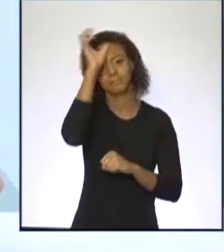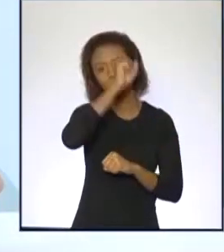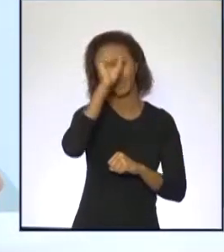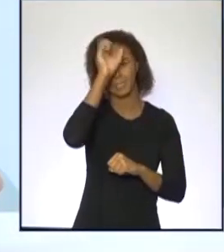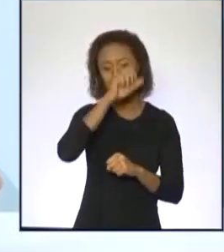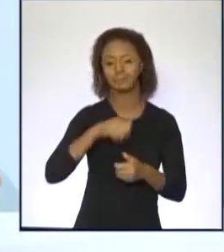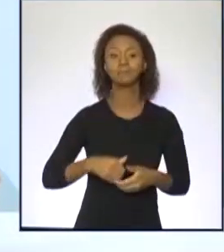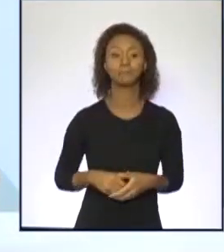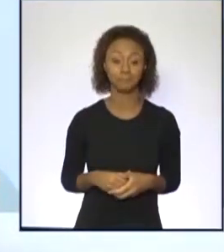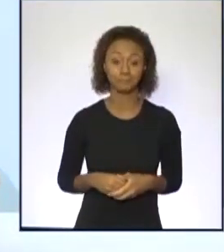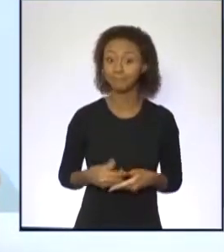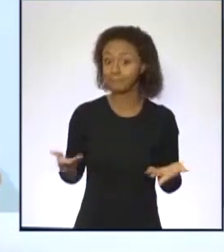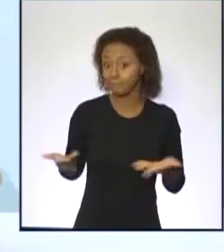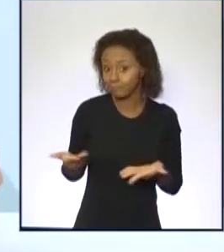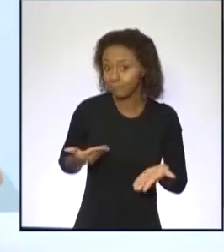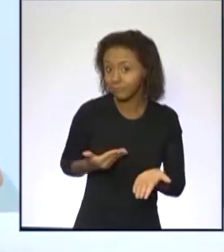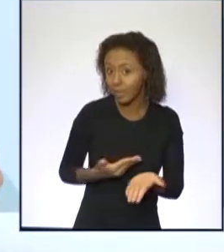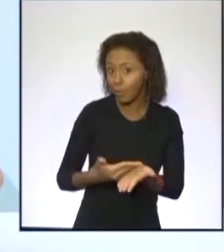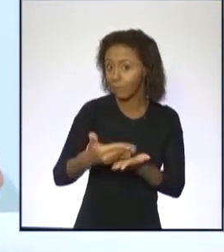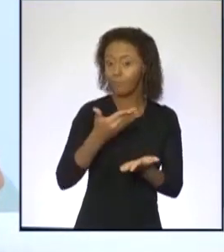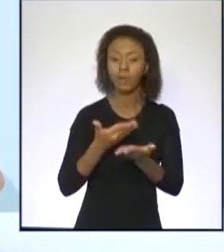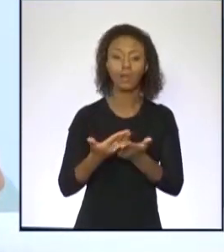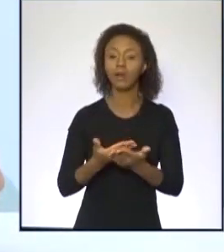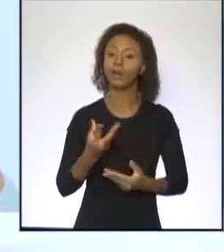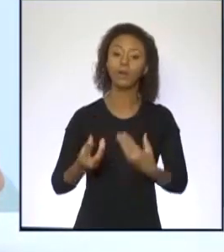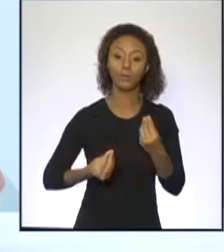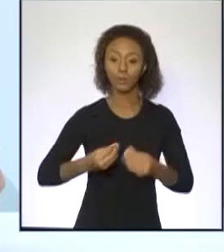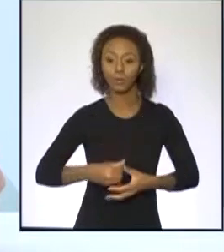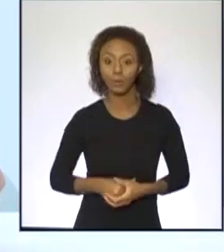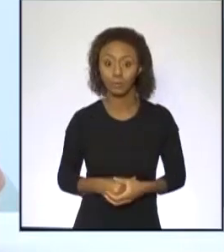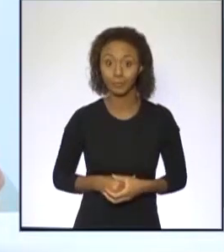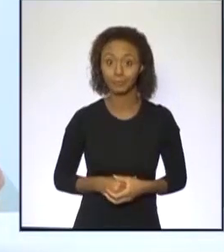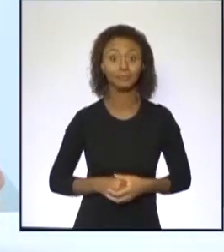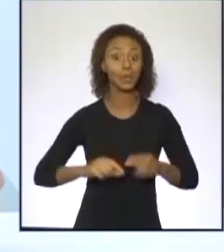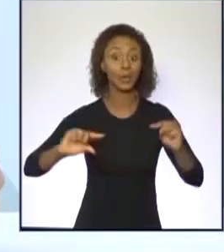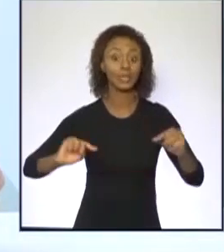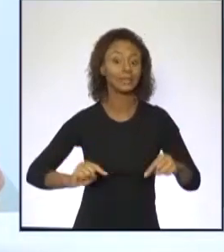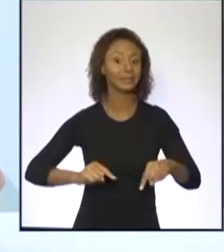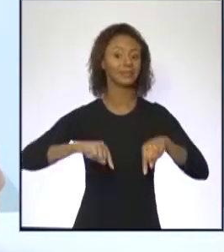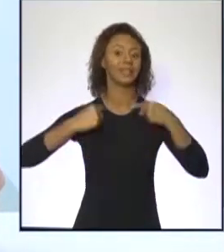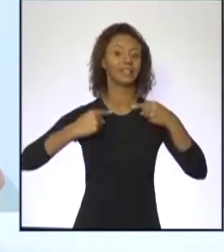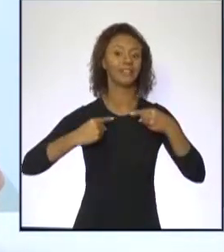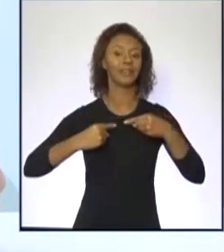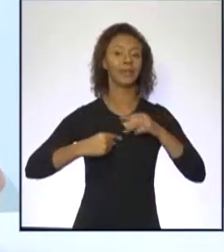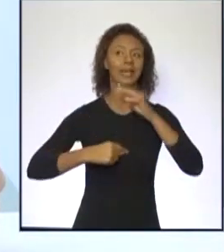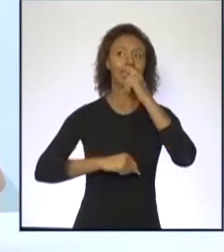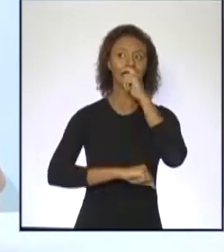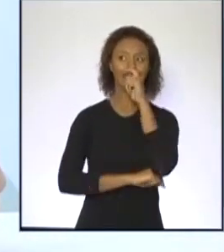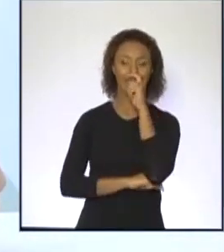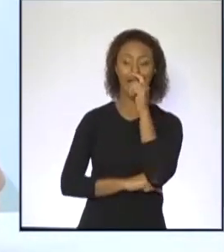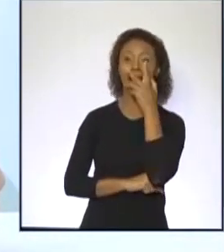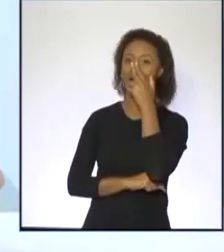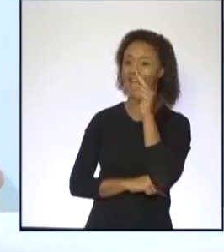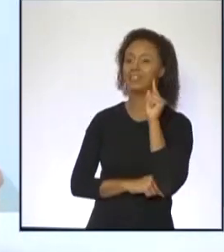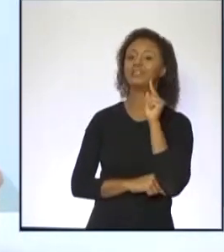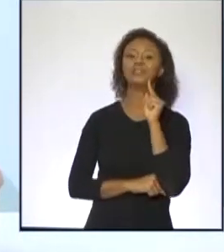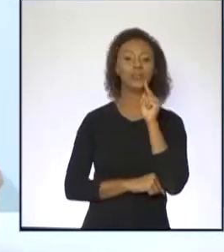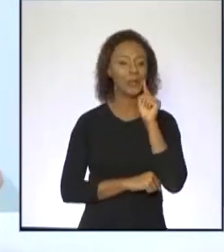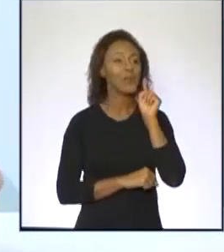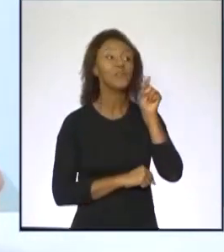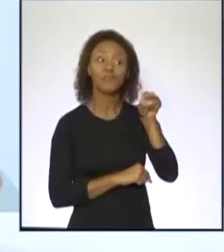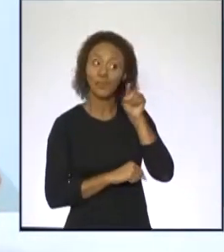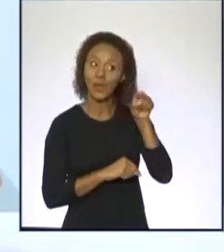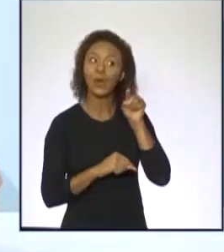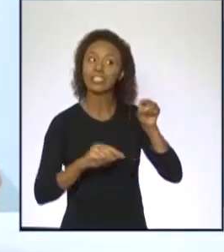iniciar a nossa aula com um desafio. Olha, Roseli, eu acho que eu vou deixar para você também